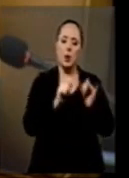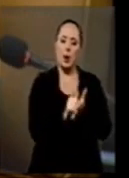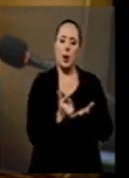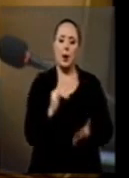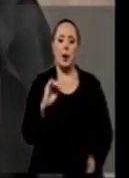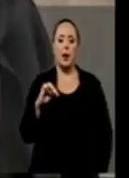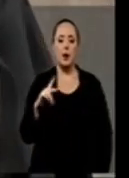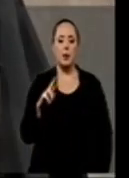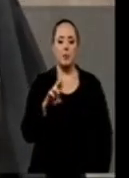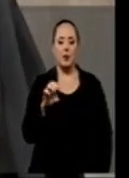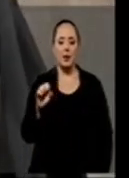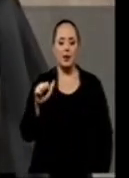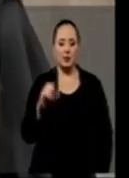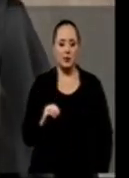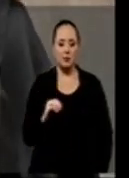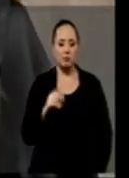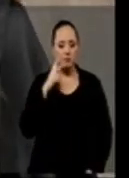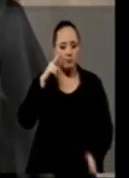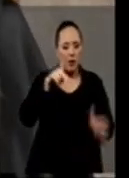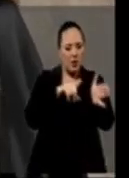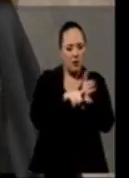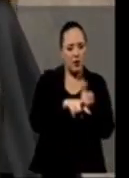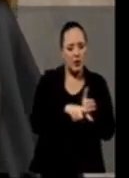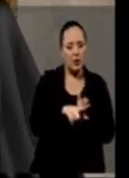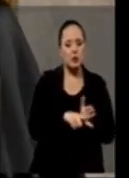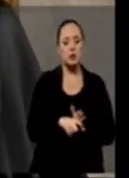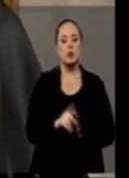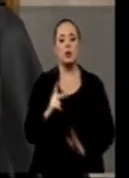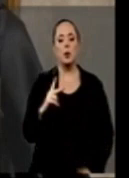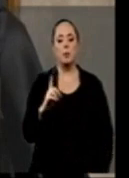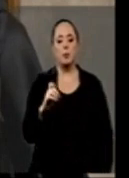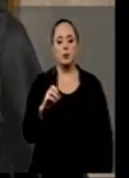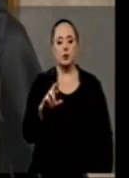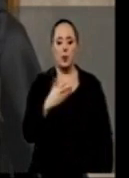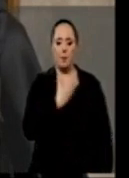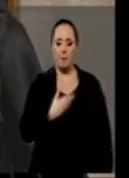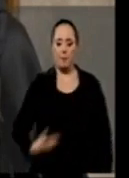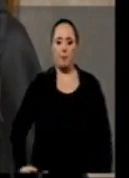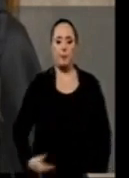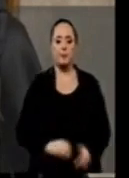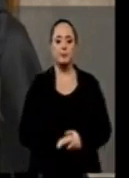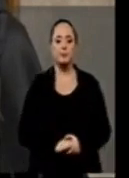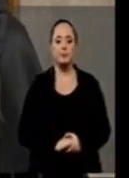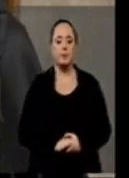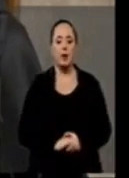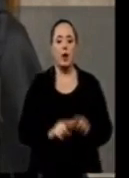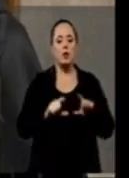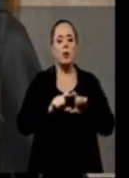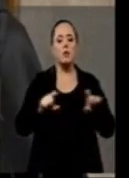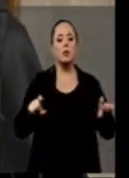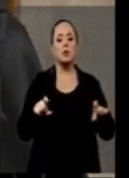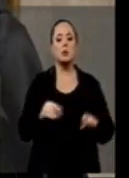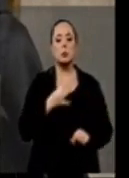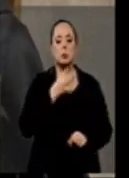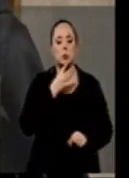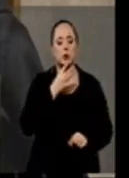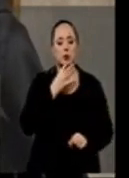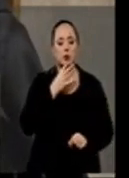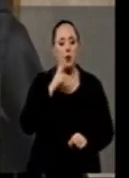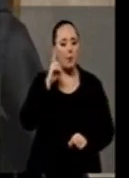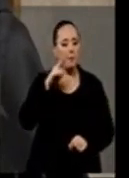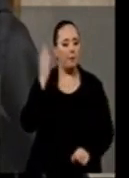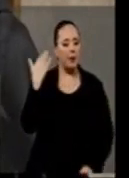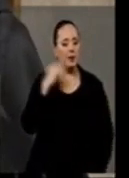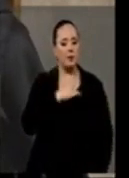fiscalize o poder público nas palavras tão conhecidas e que tanto lembrava que o ministro